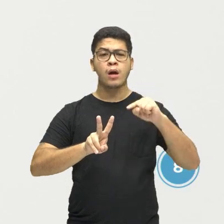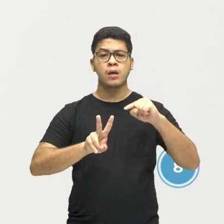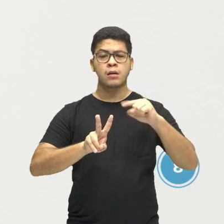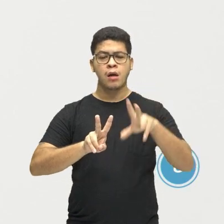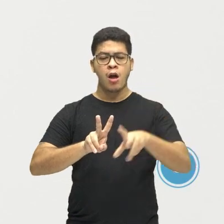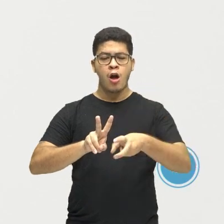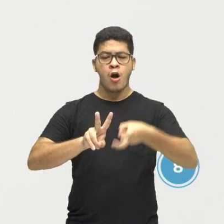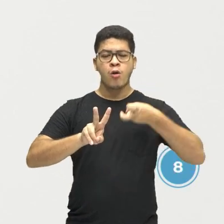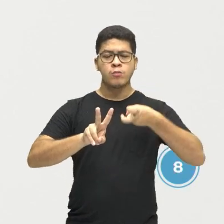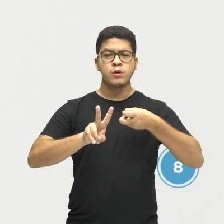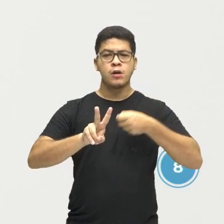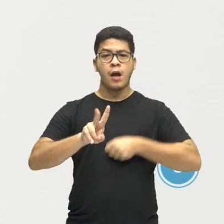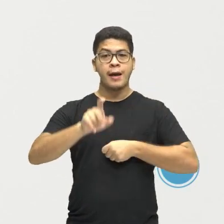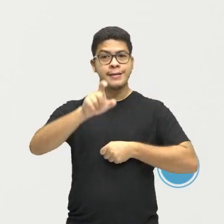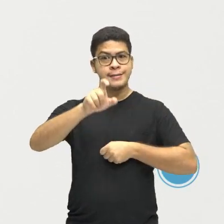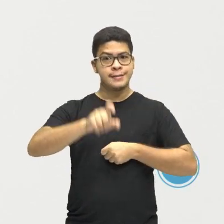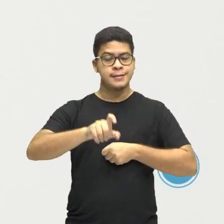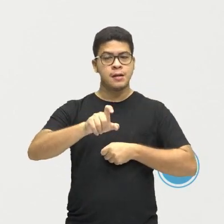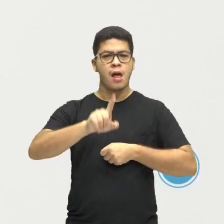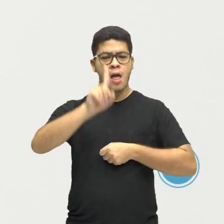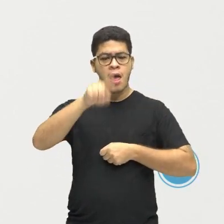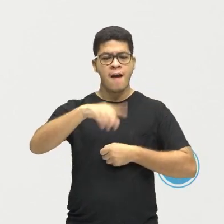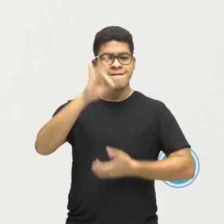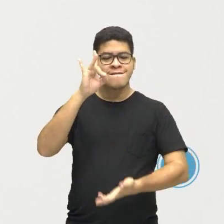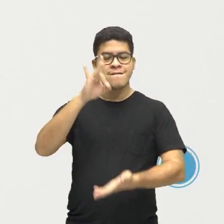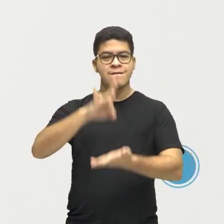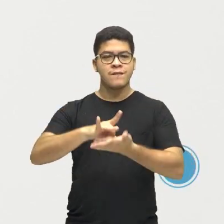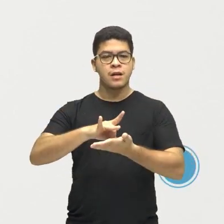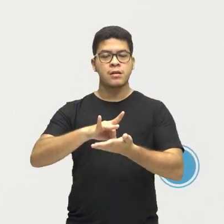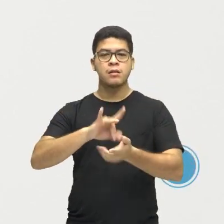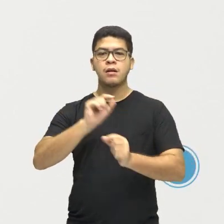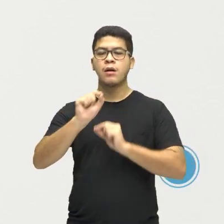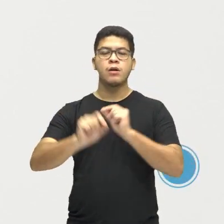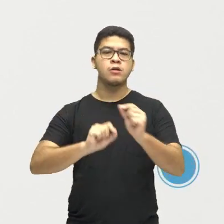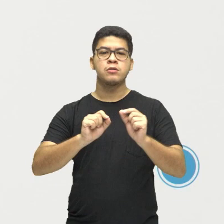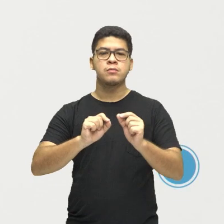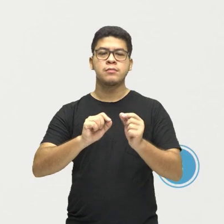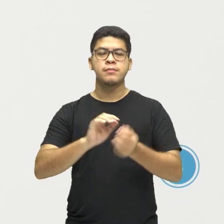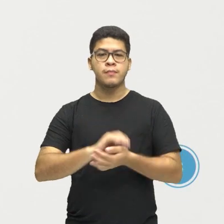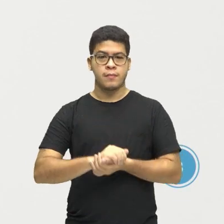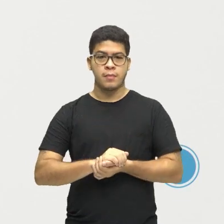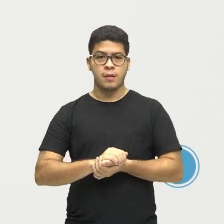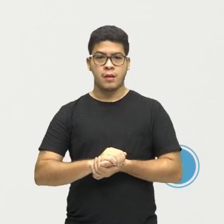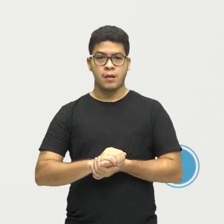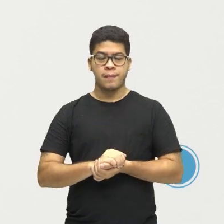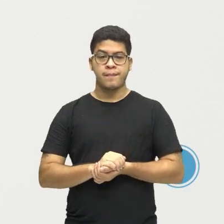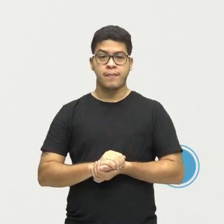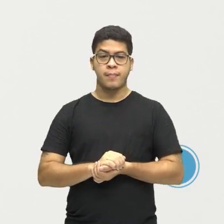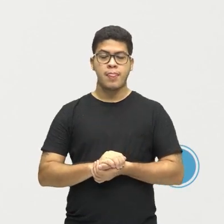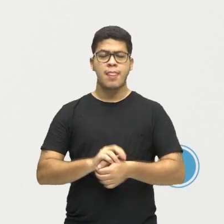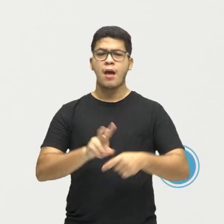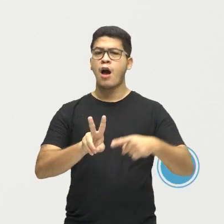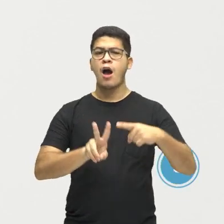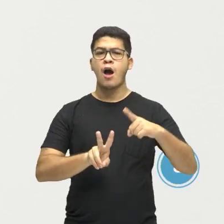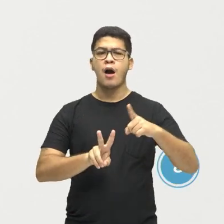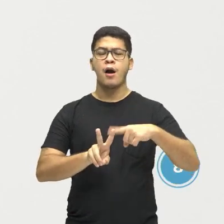o valor que torna verdadeira a equação. Então, toda vez que vocês ouvirem essa palavra, tá? Raiz da equação,